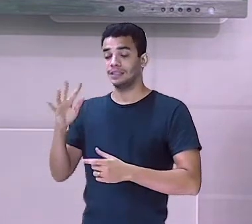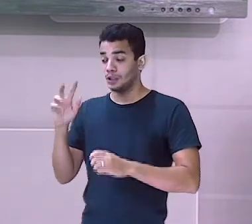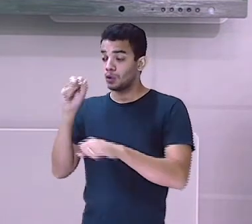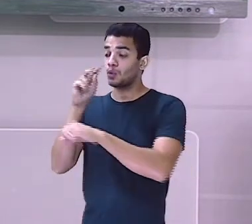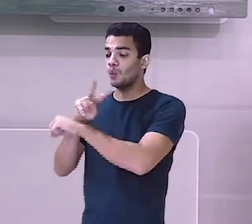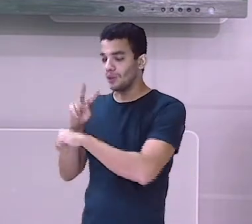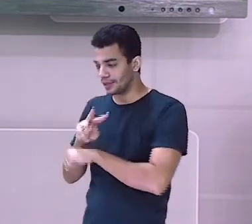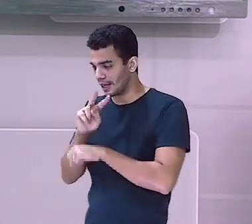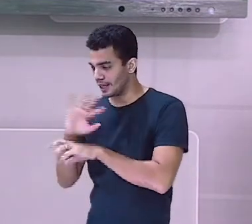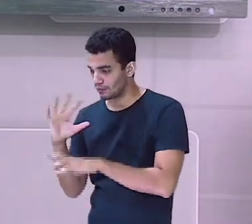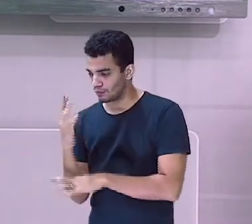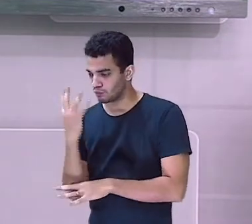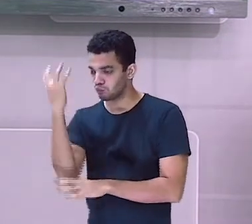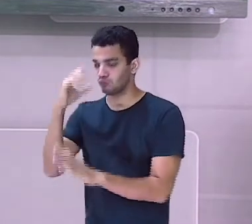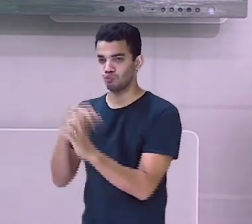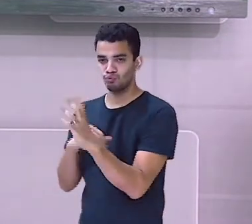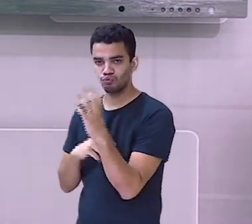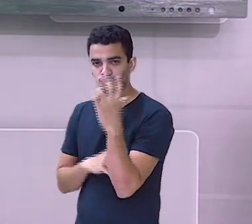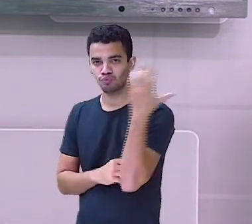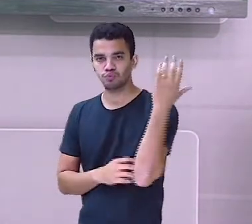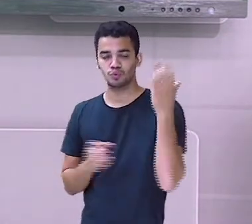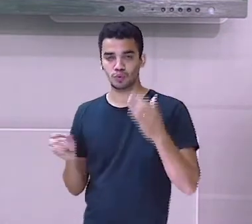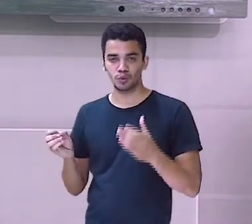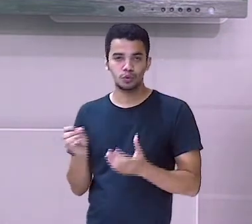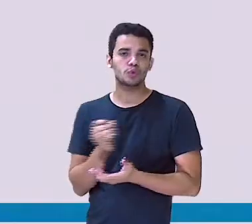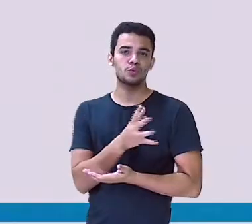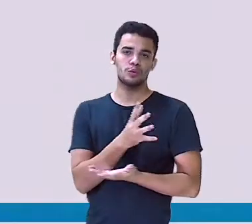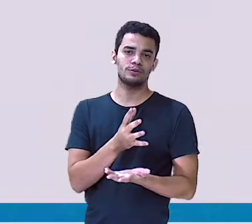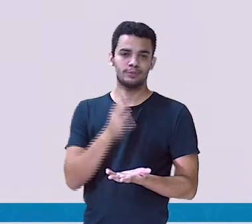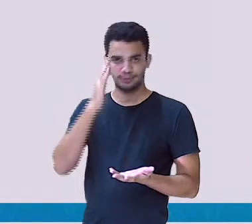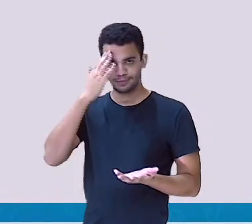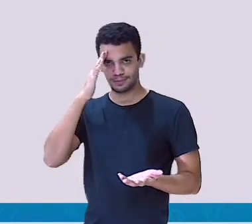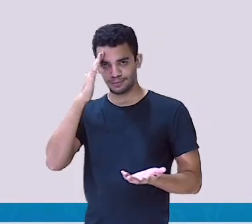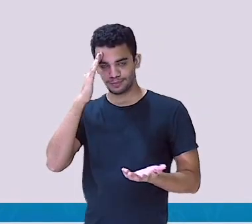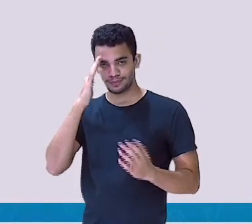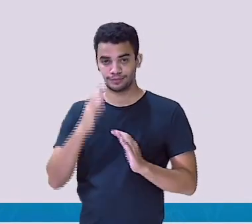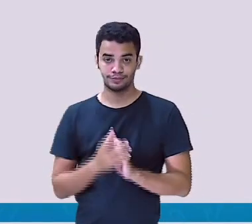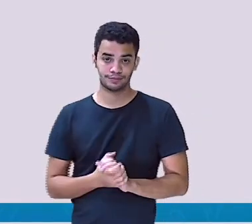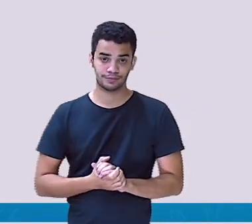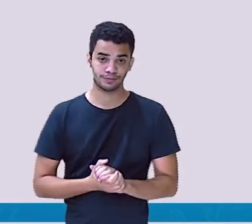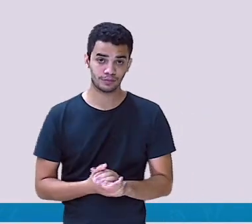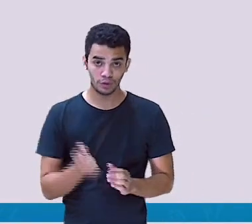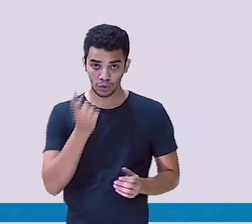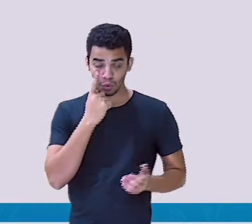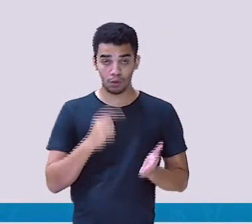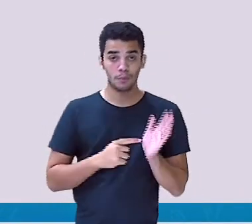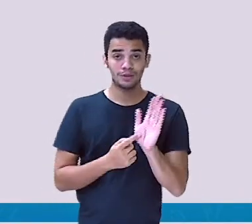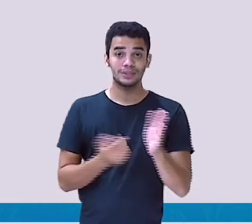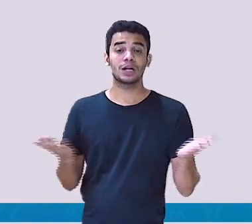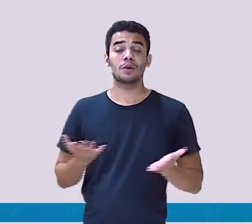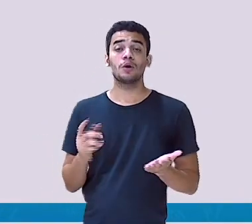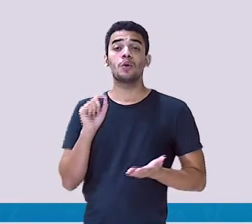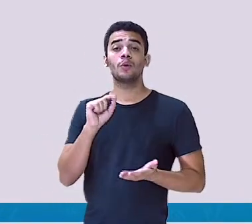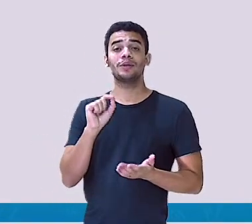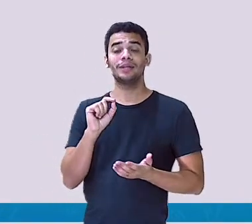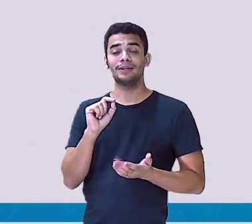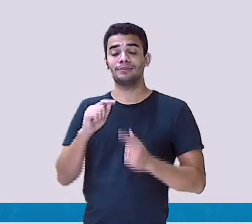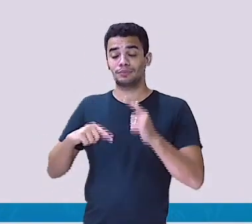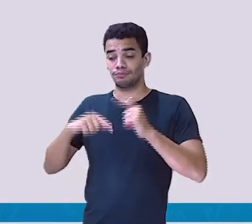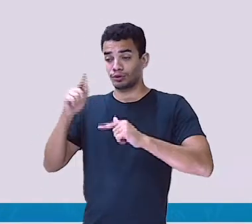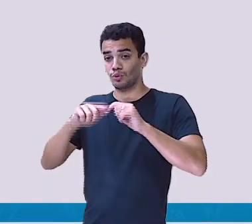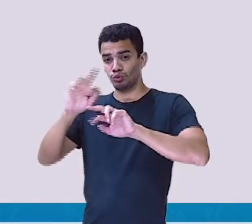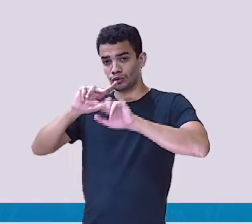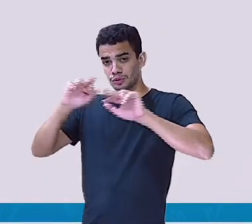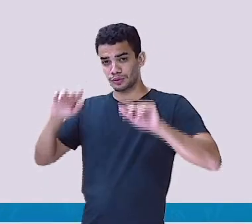constrói novamente. E aí, recursos naturais não renováveis. Não renováveis